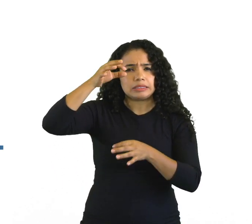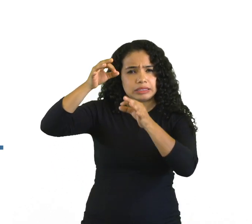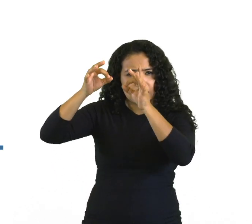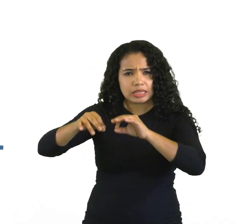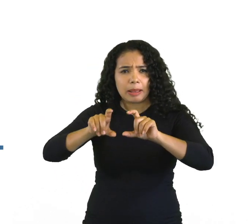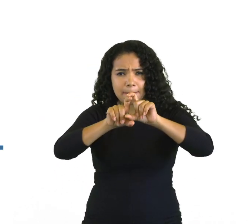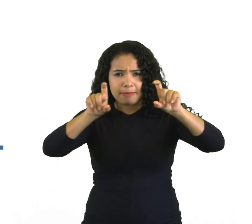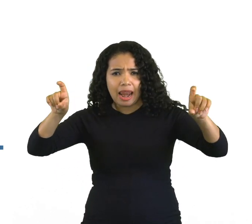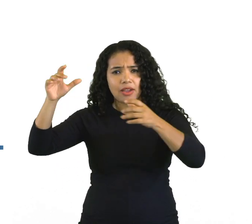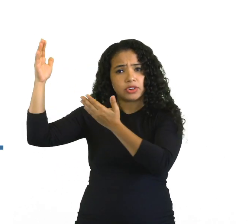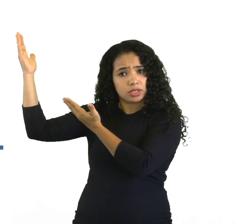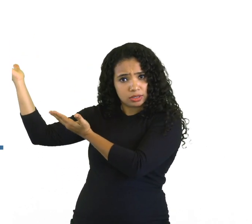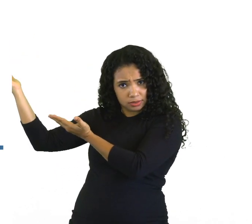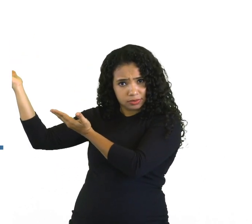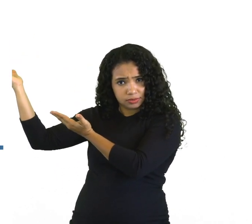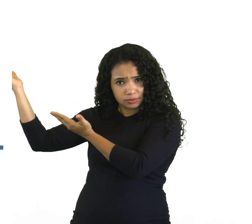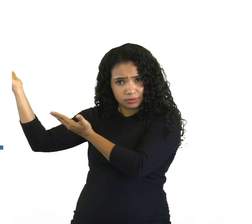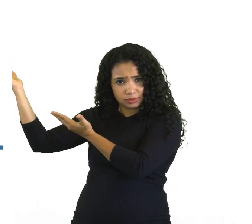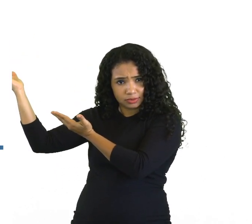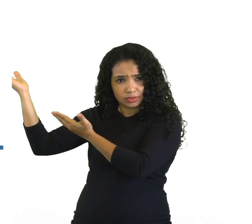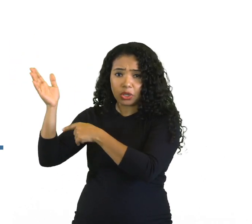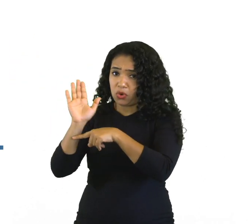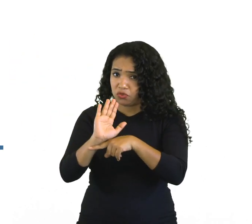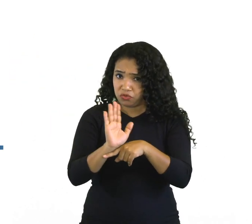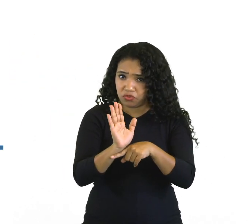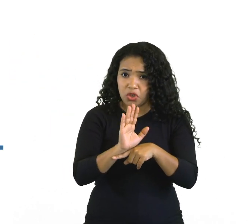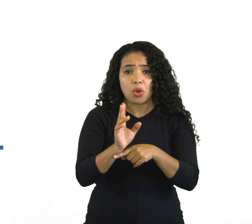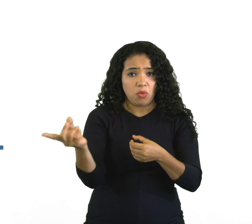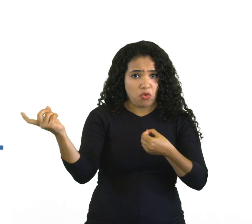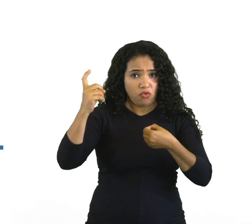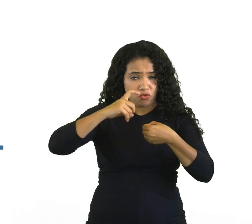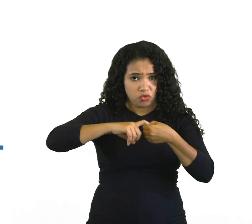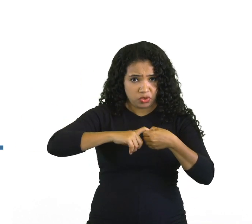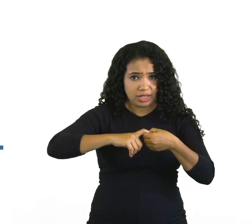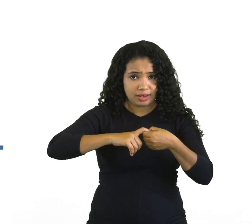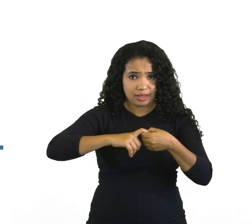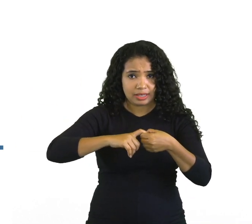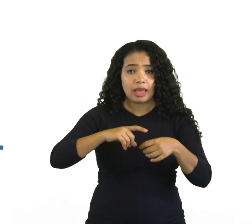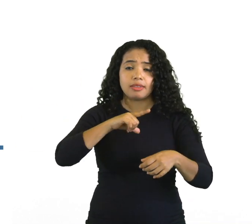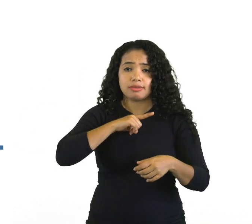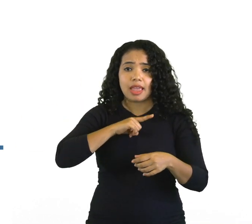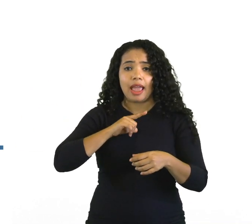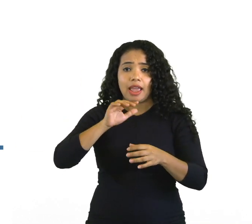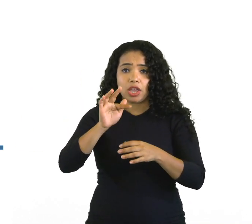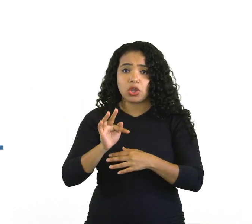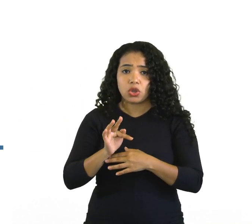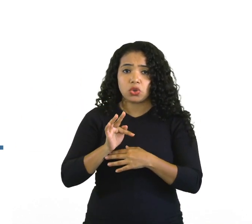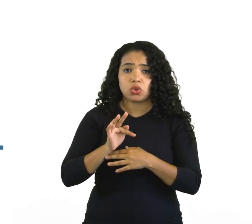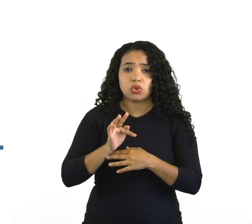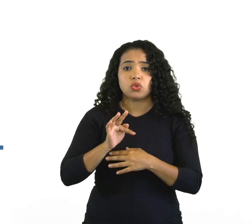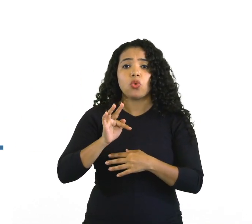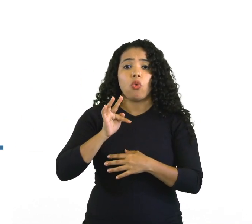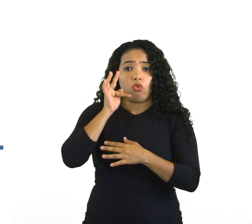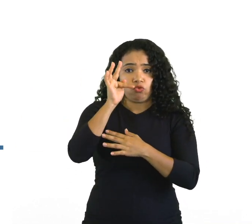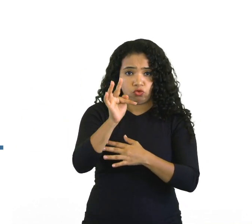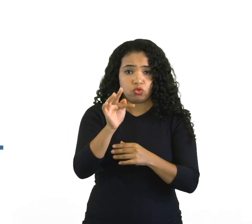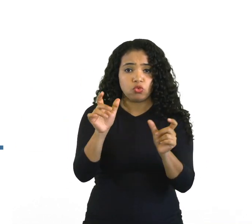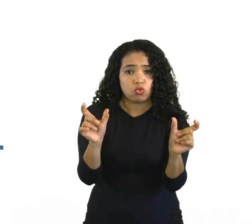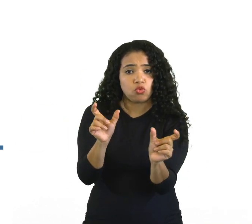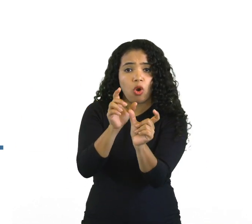em algum filme. I'll be back, que é eu voltarei. Então nós temos o futuro, portanto nós temos o exemplo aí do